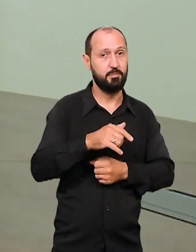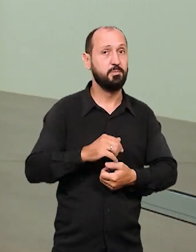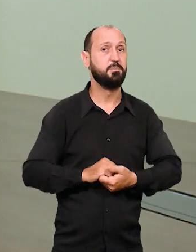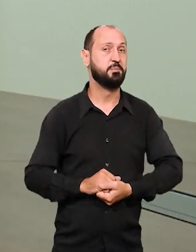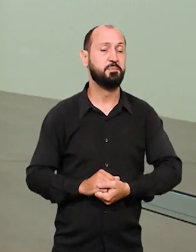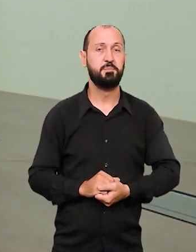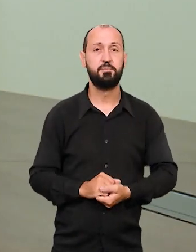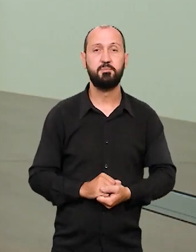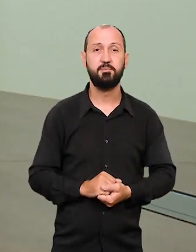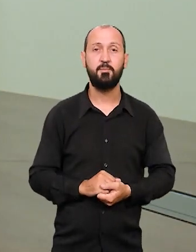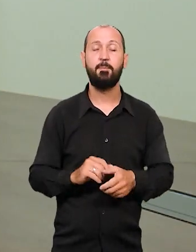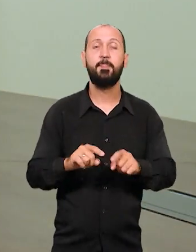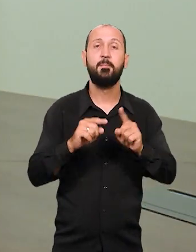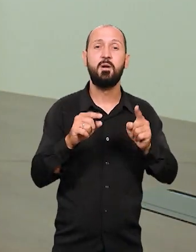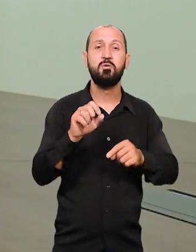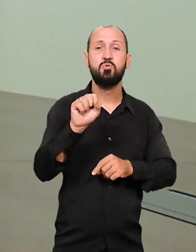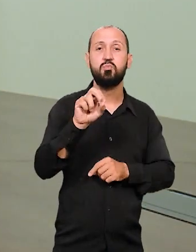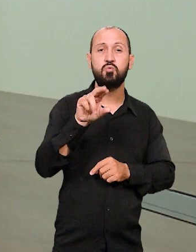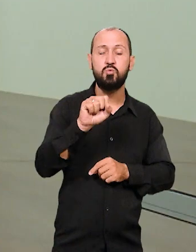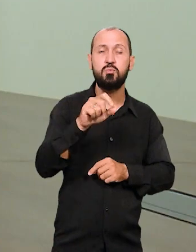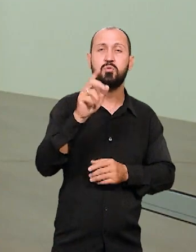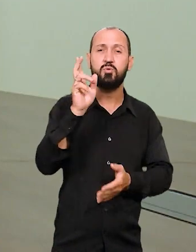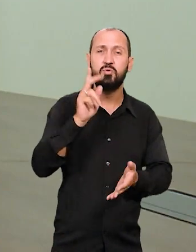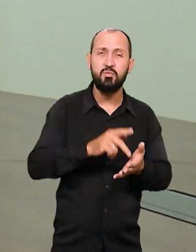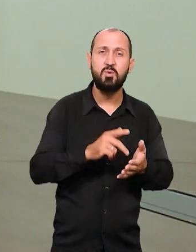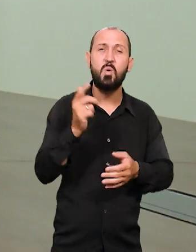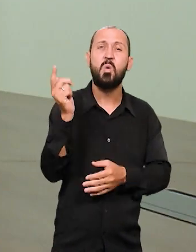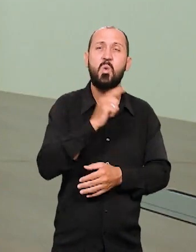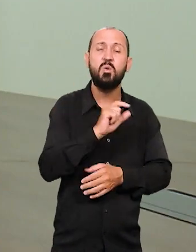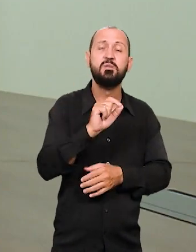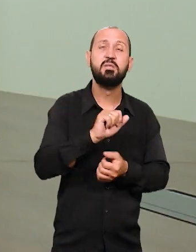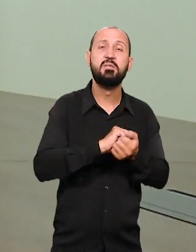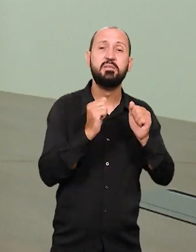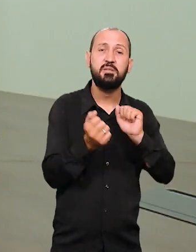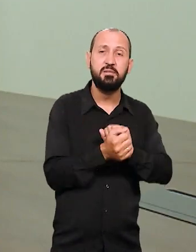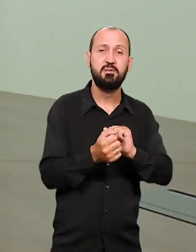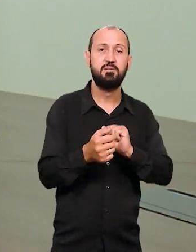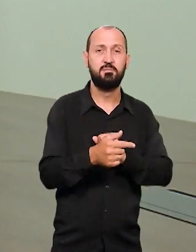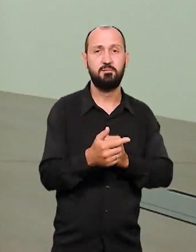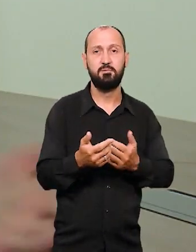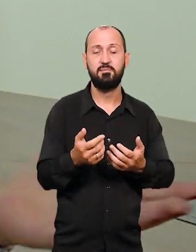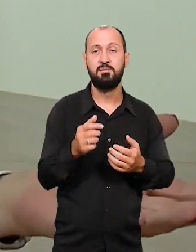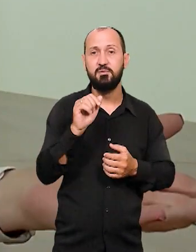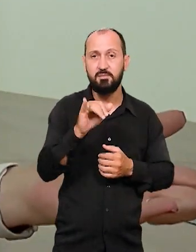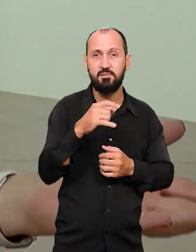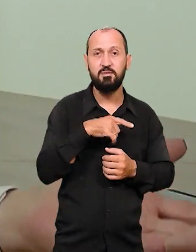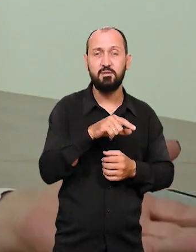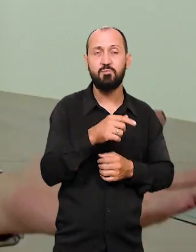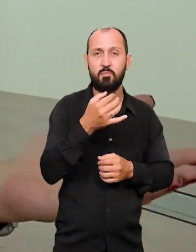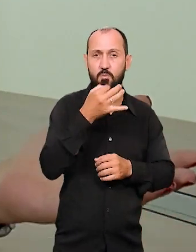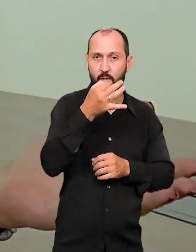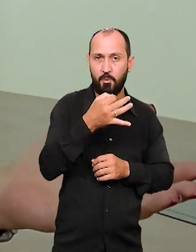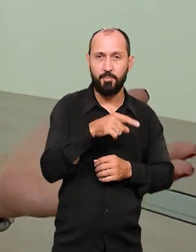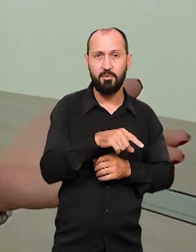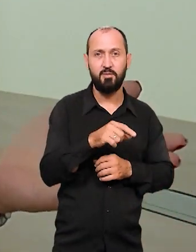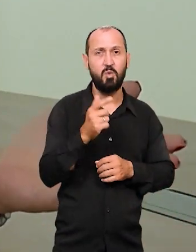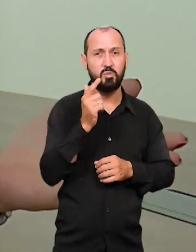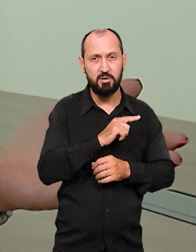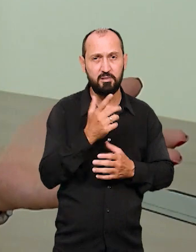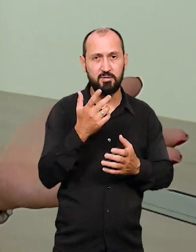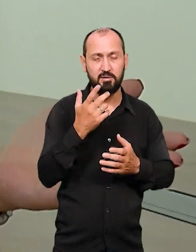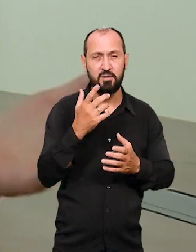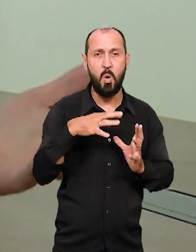exemplo. Mas o SUS está realmente conseguindo ser aberto, ser o que ele se propõe a